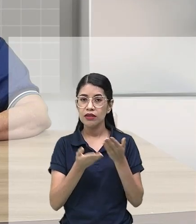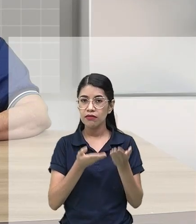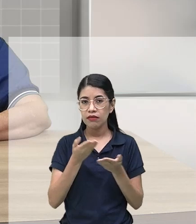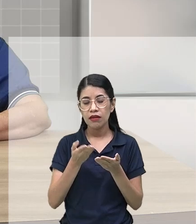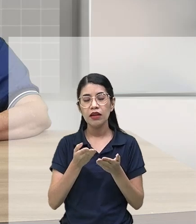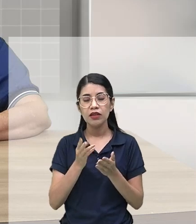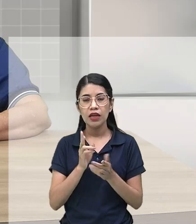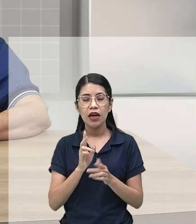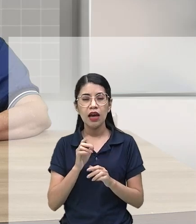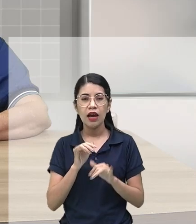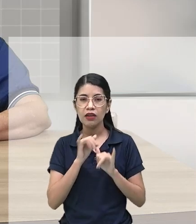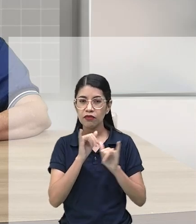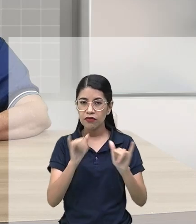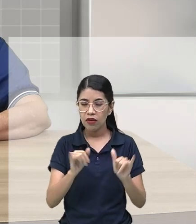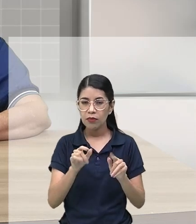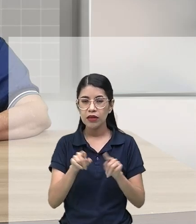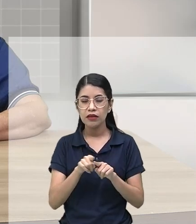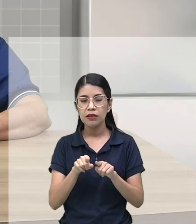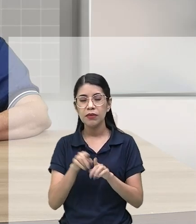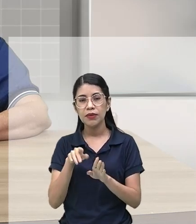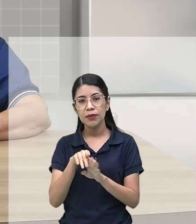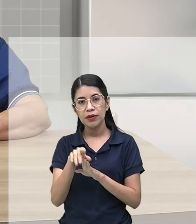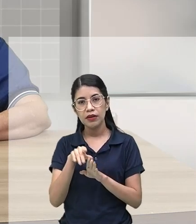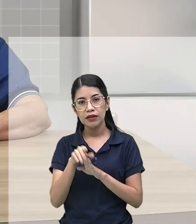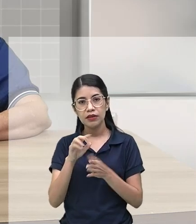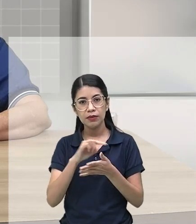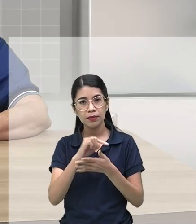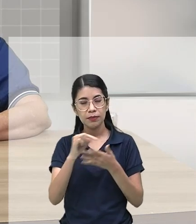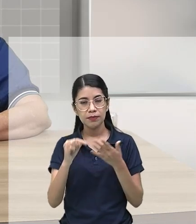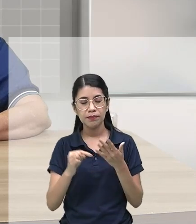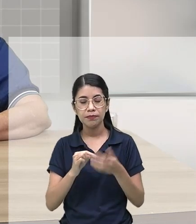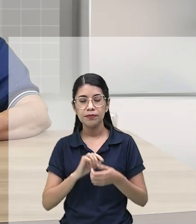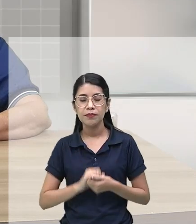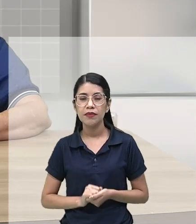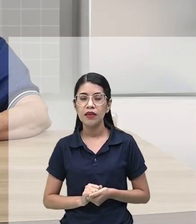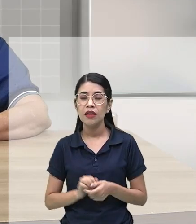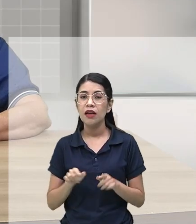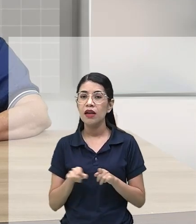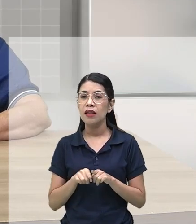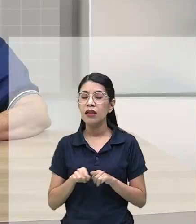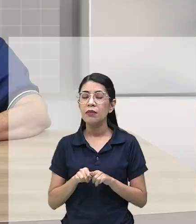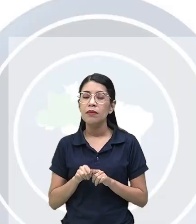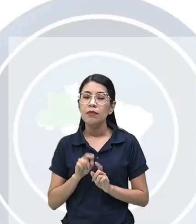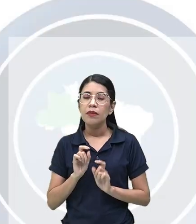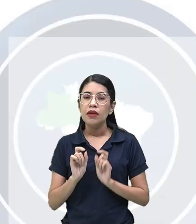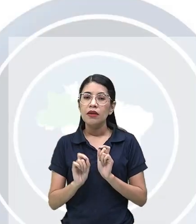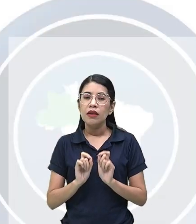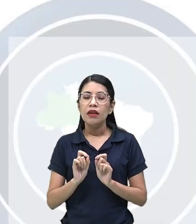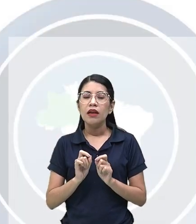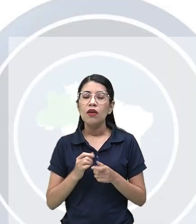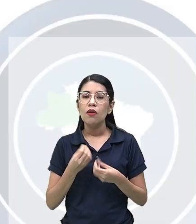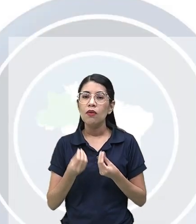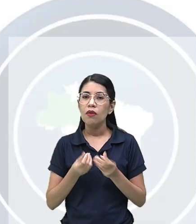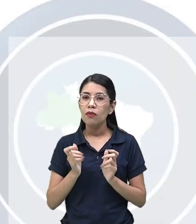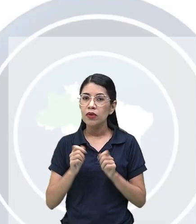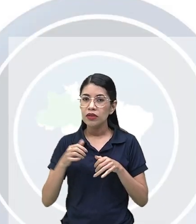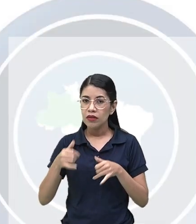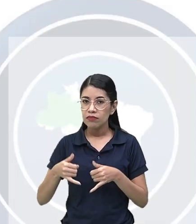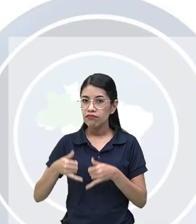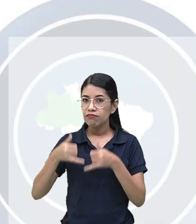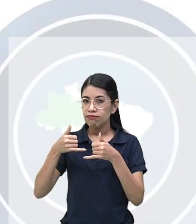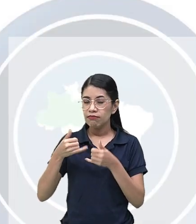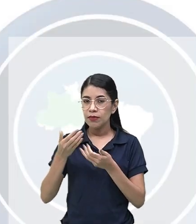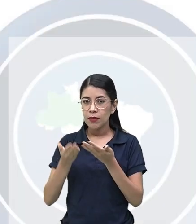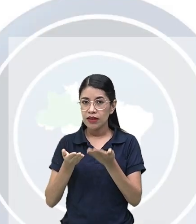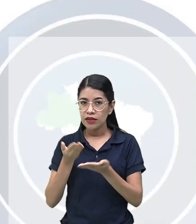dando informações e orientações. E também nós temos os nossos as nossas formas de atendimento, né?